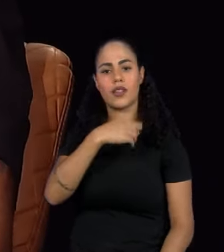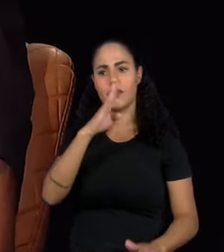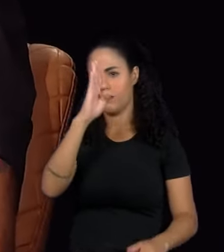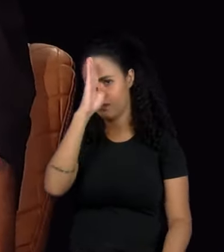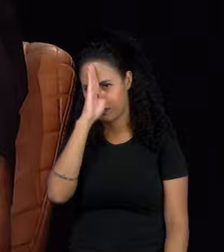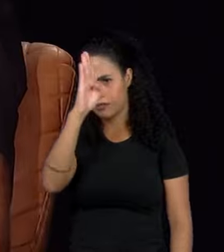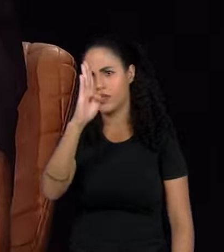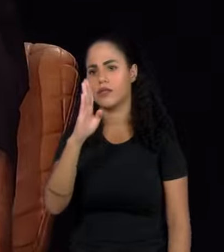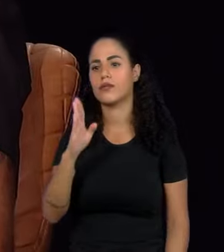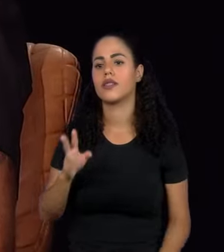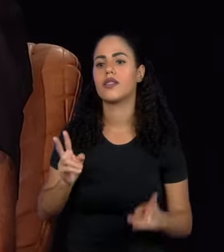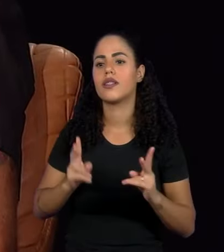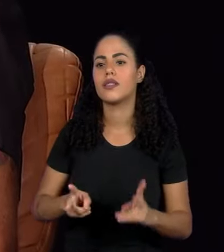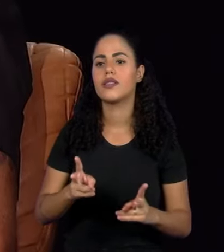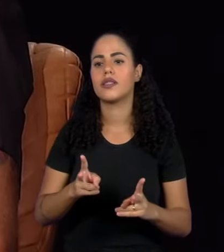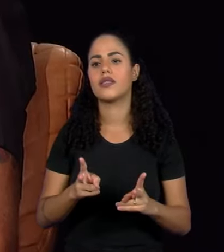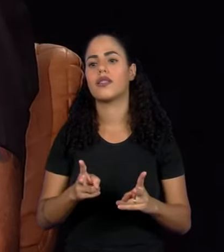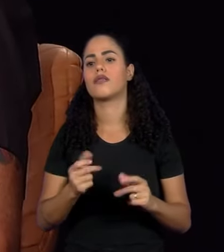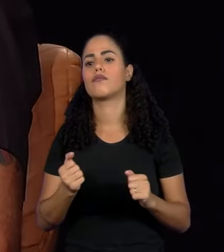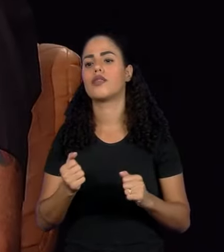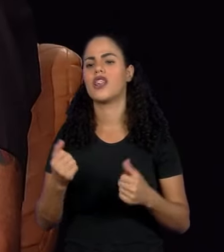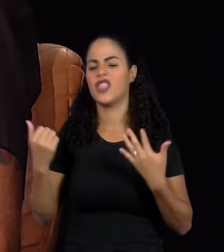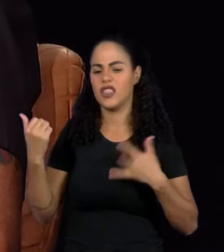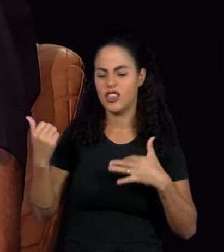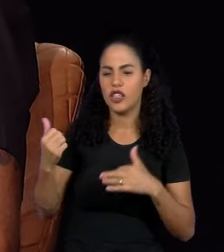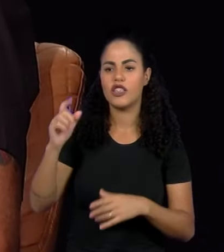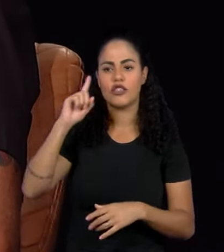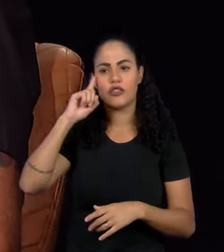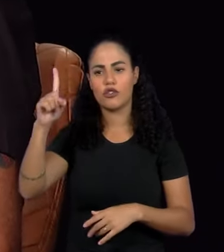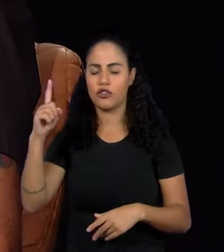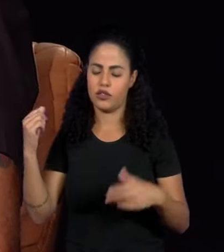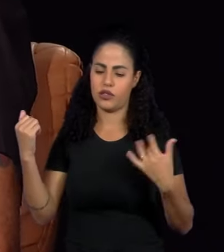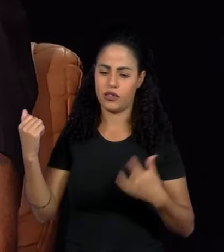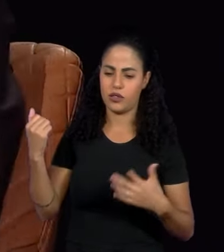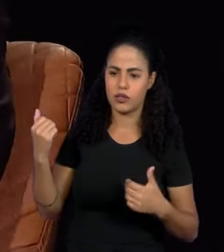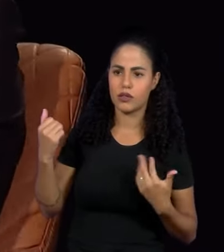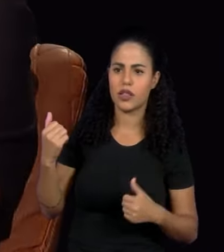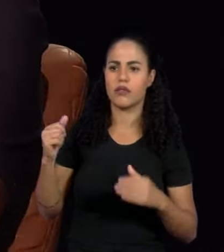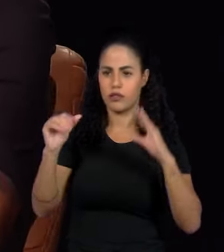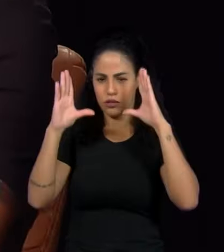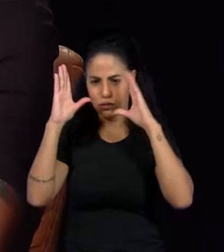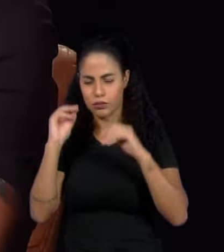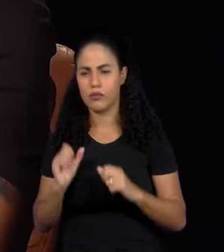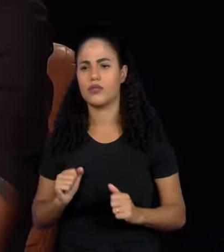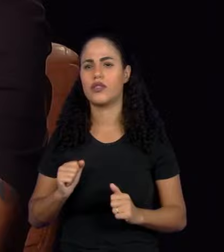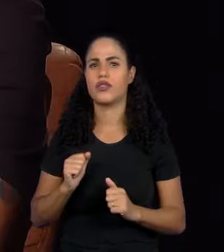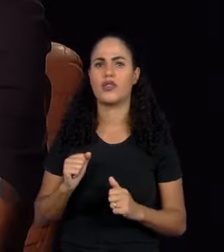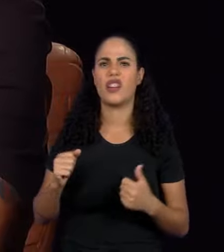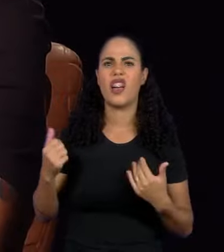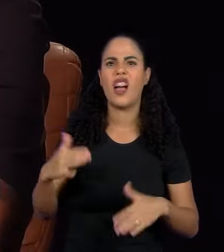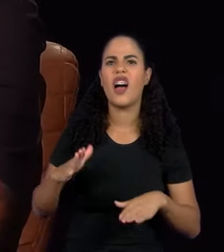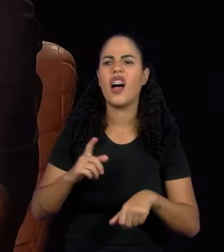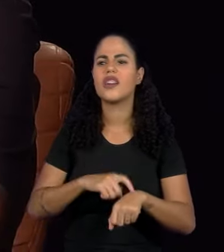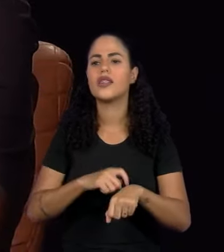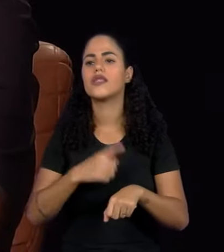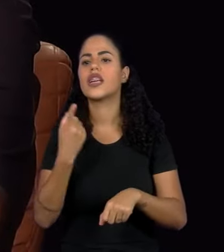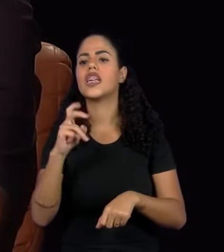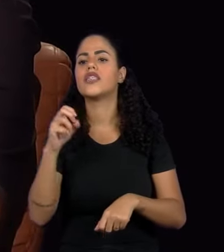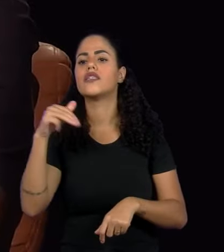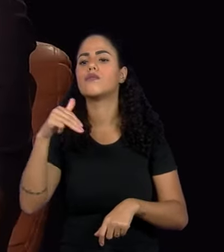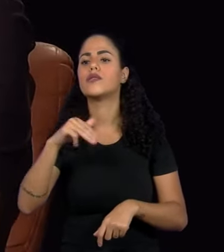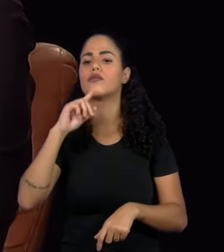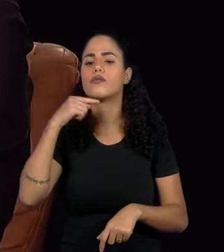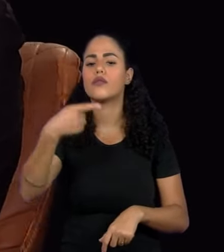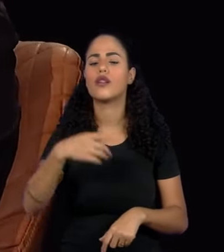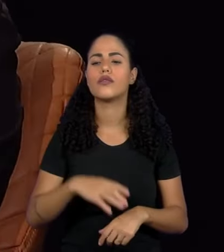Você tocava de dia, você não tinha direito a uma iluminação, você tinha um tempo assim, 15 minutos para a sua equipe